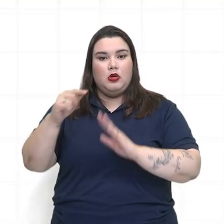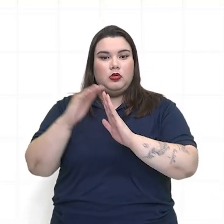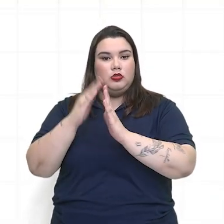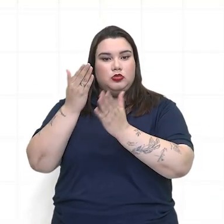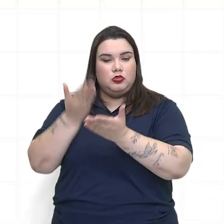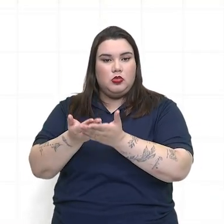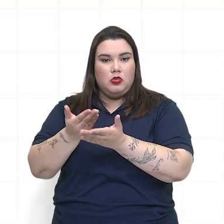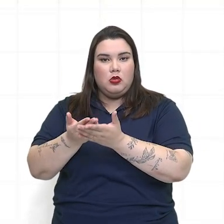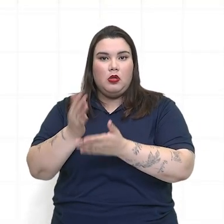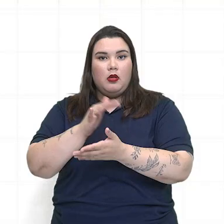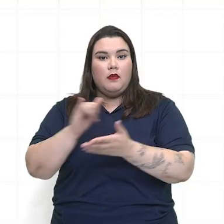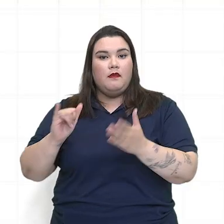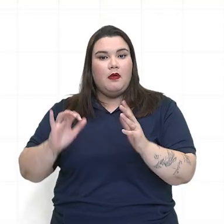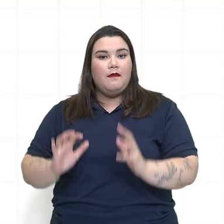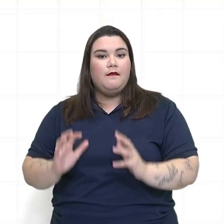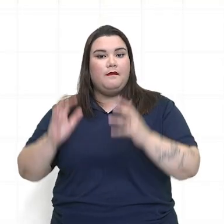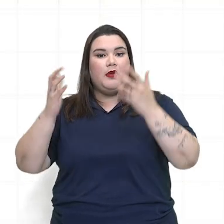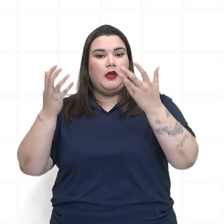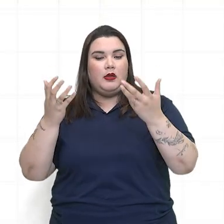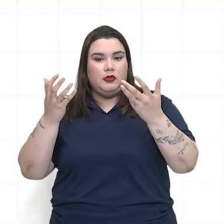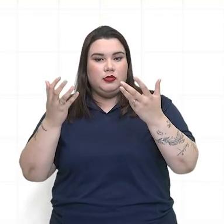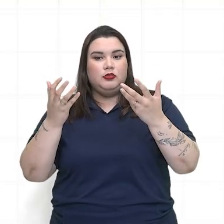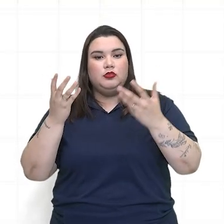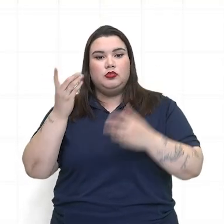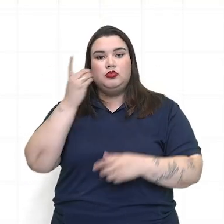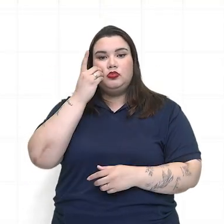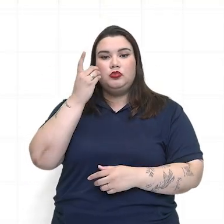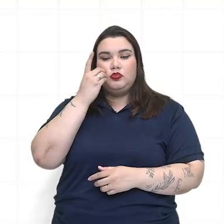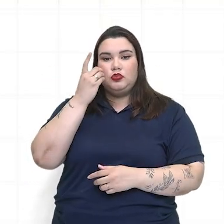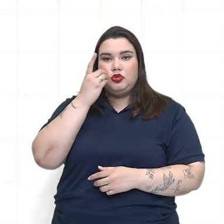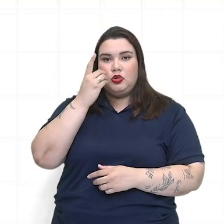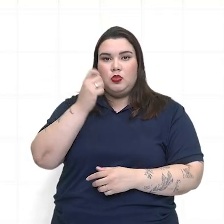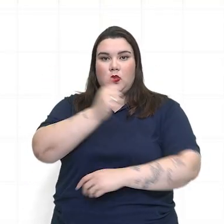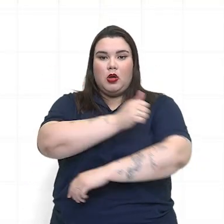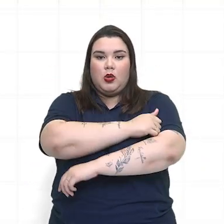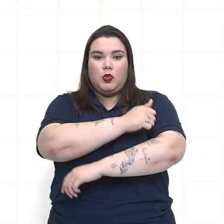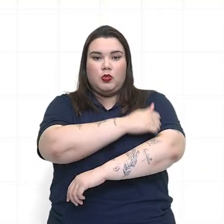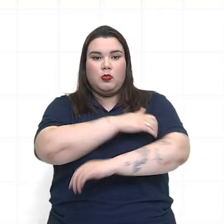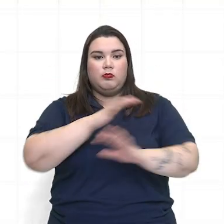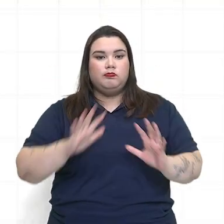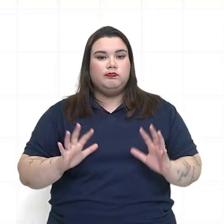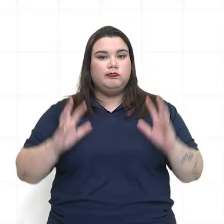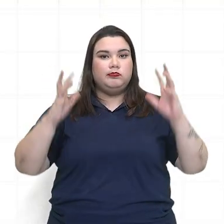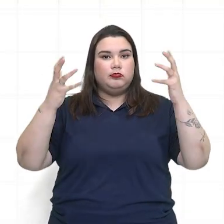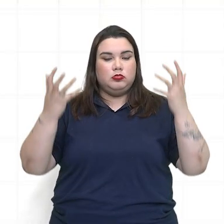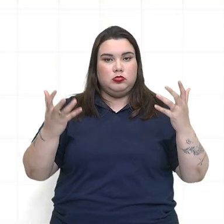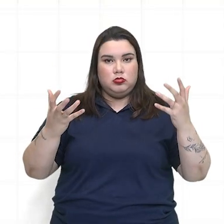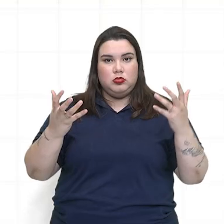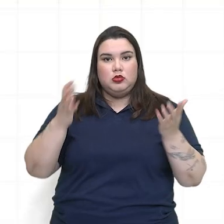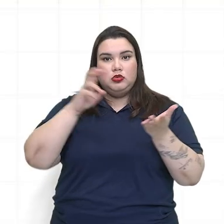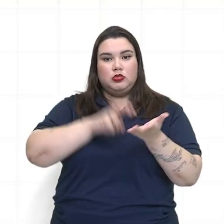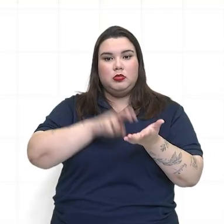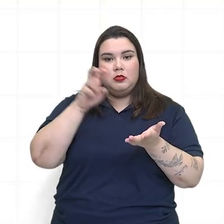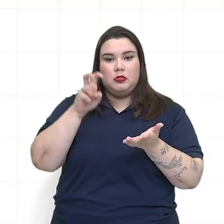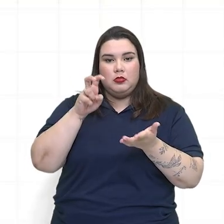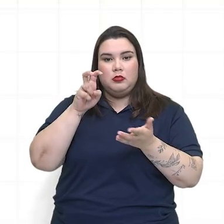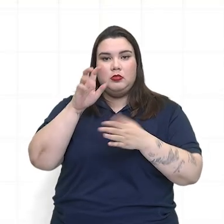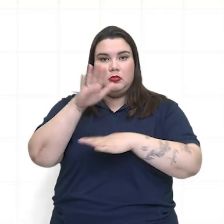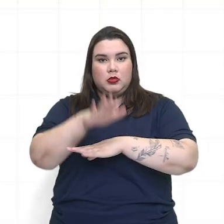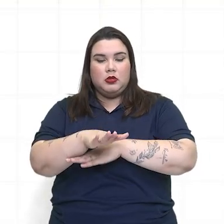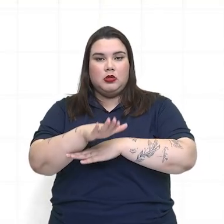Uma escola irá realizar, no Dia do Estudante, uma comemoração nos